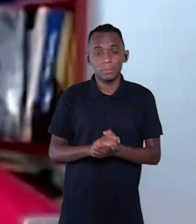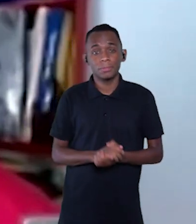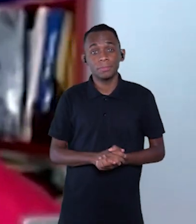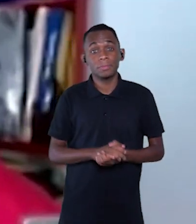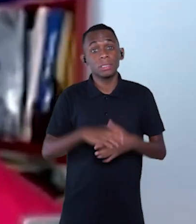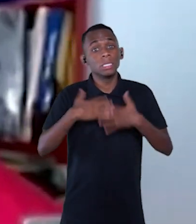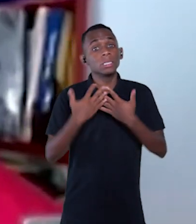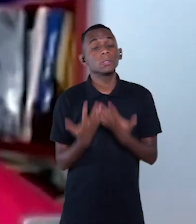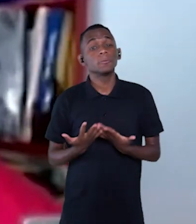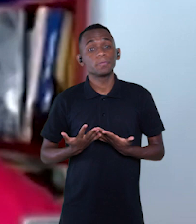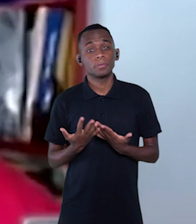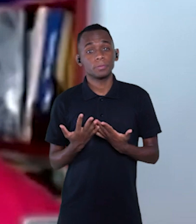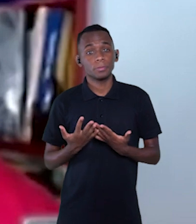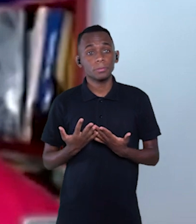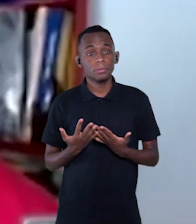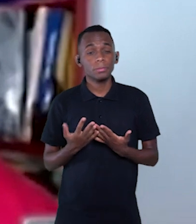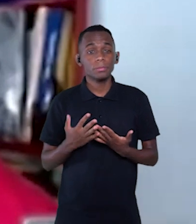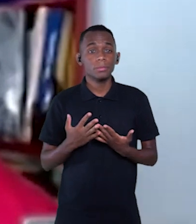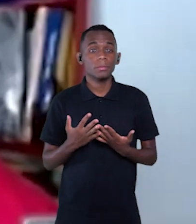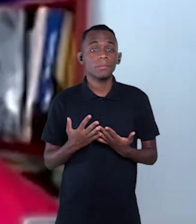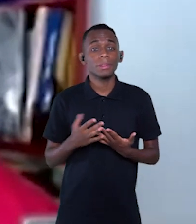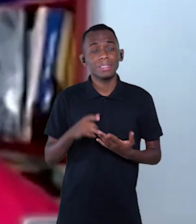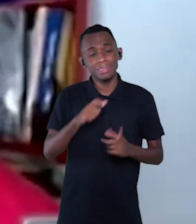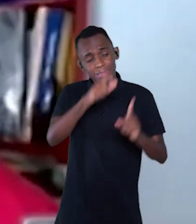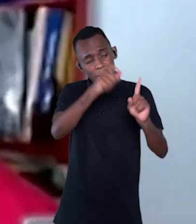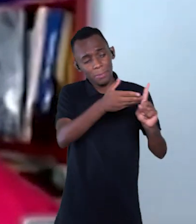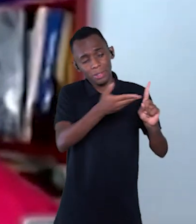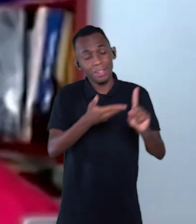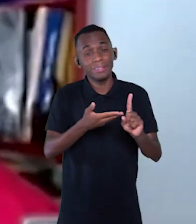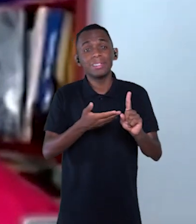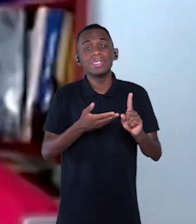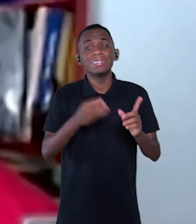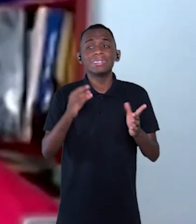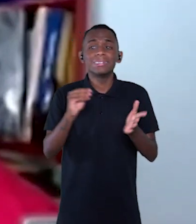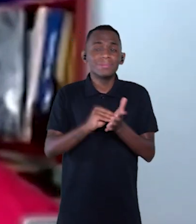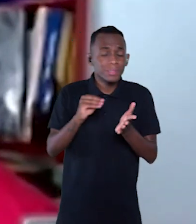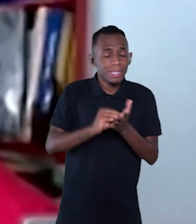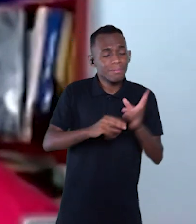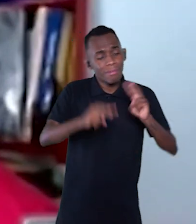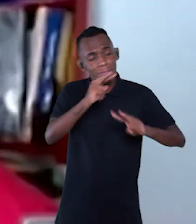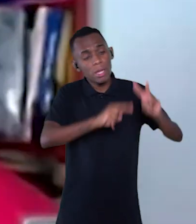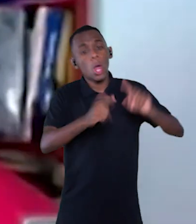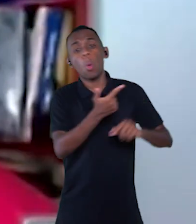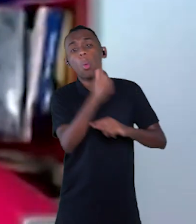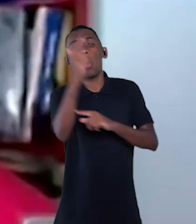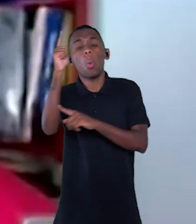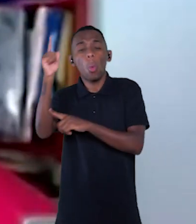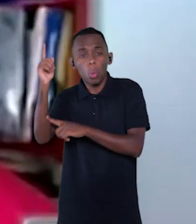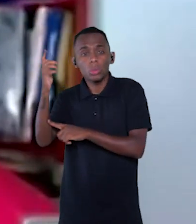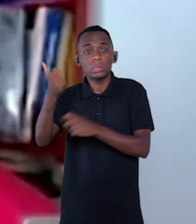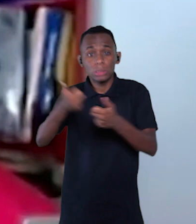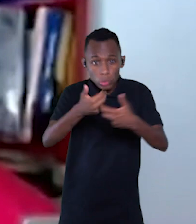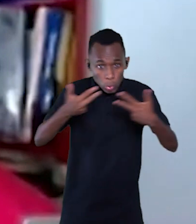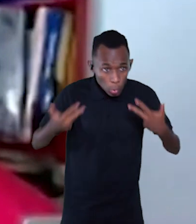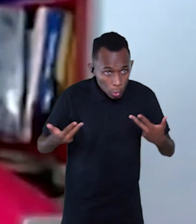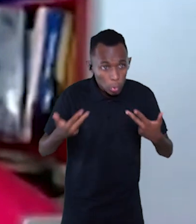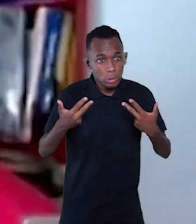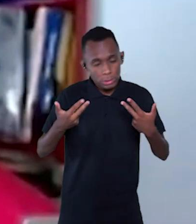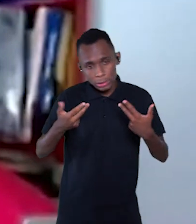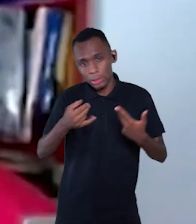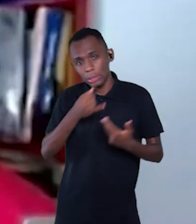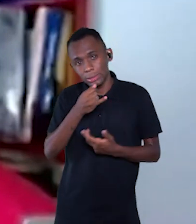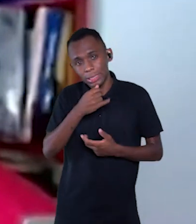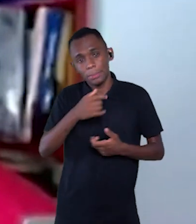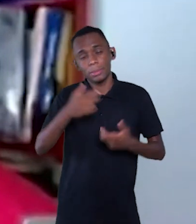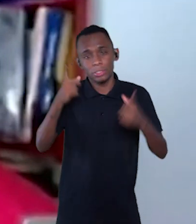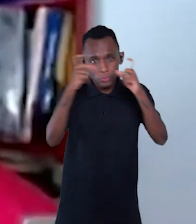talvez. Enfim, e essa paciente, ela não tinha sido avaliada nas outras questões que colocavam para ela aquela